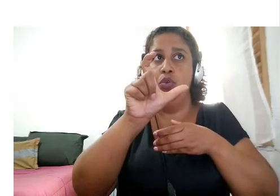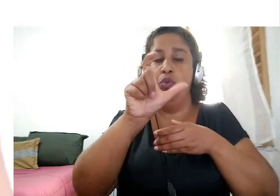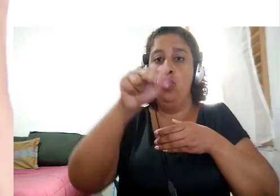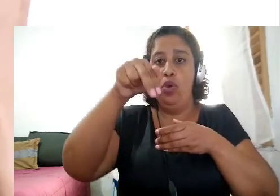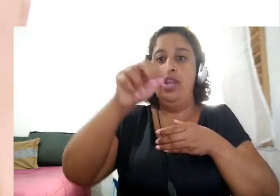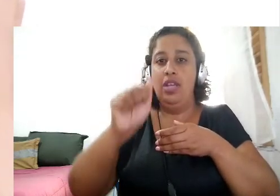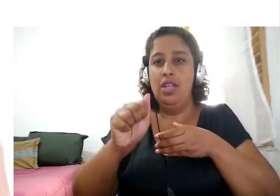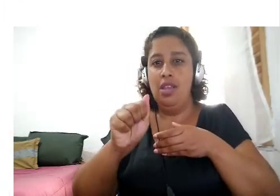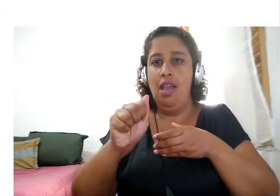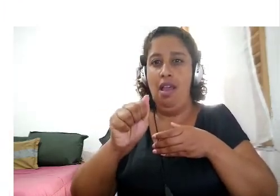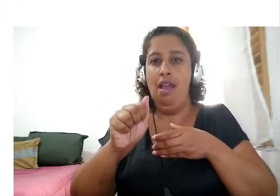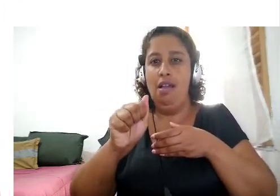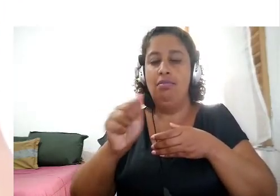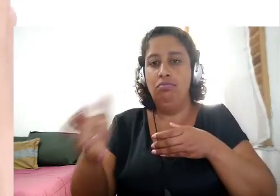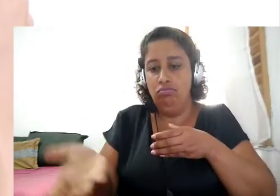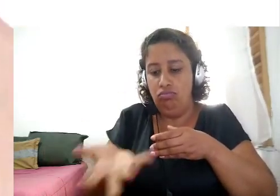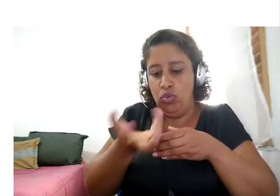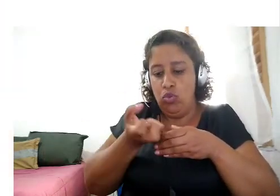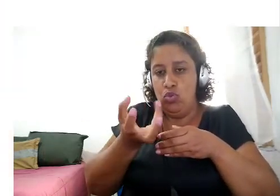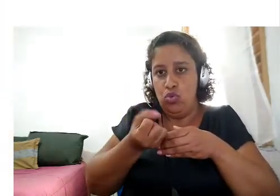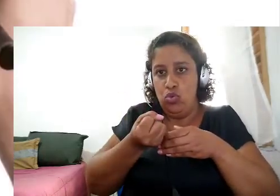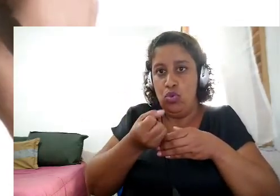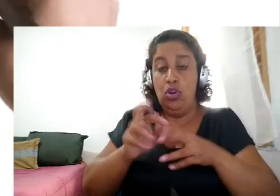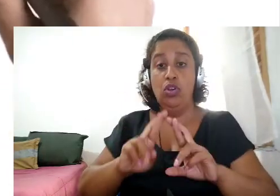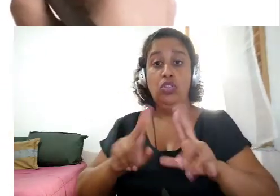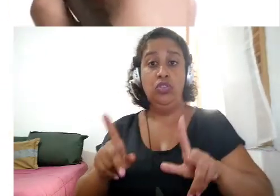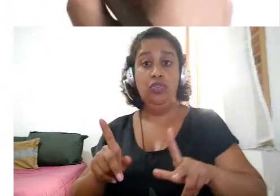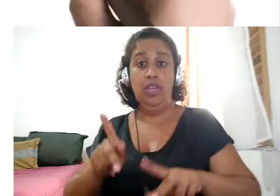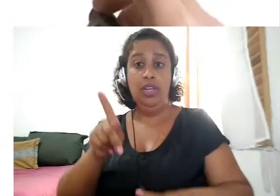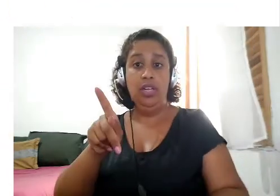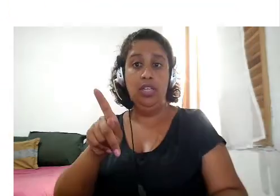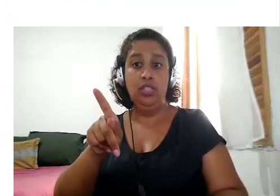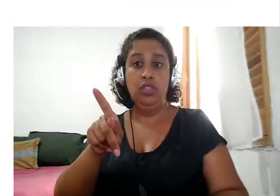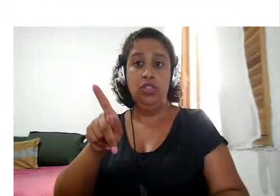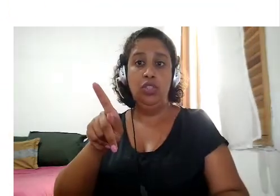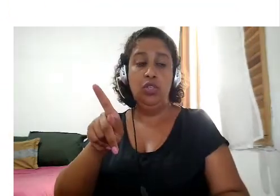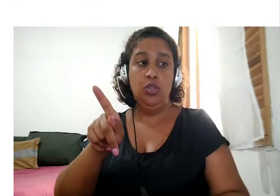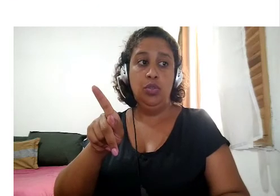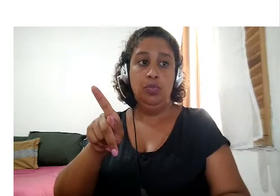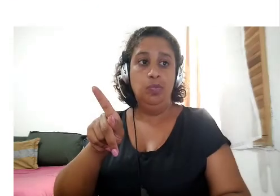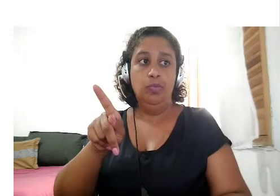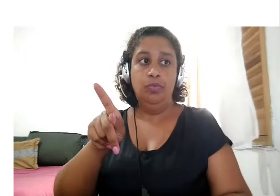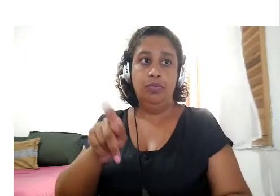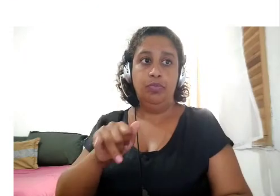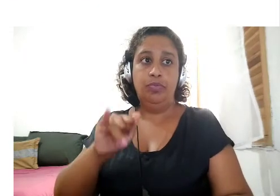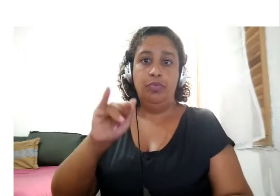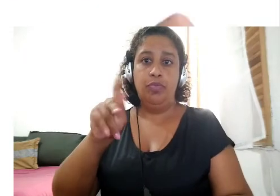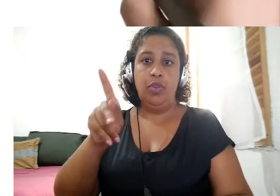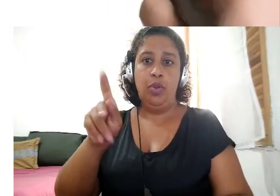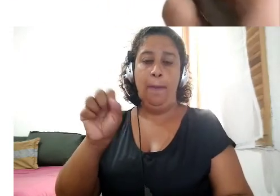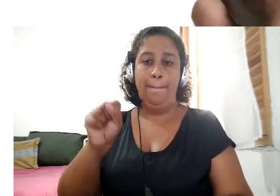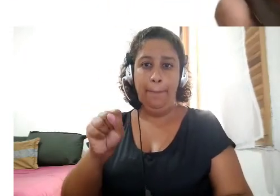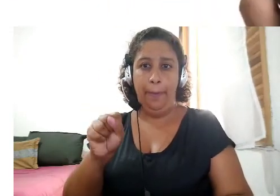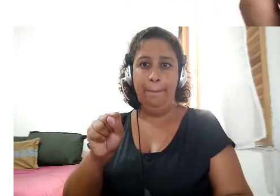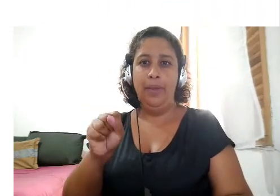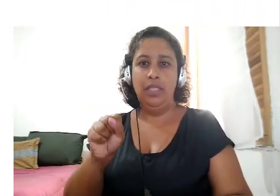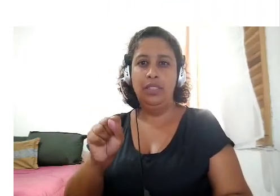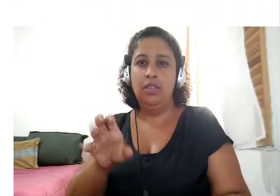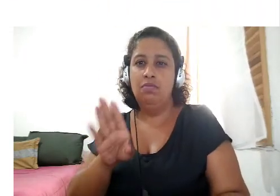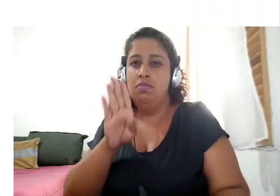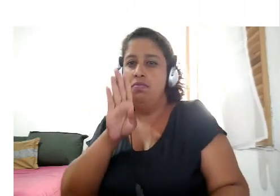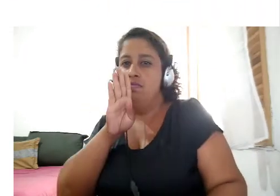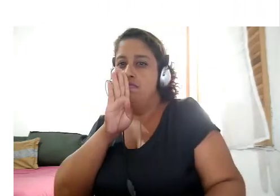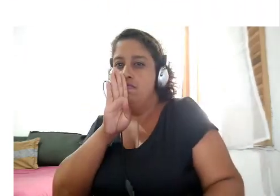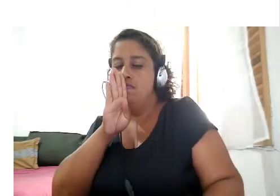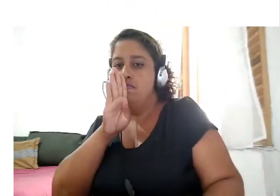desequilíbrio eletroquímico, que, se for suficiente, gerará um potencial de ação, uma vez que a célula estará sendo